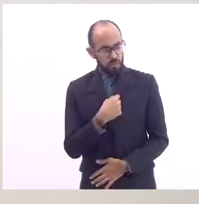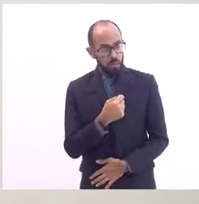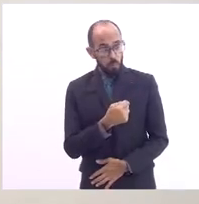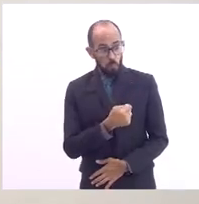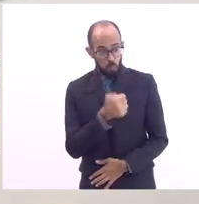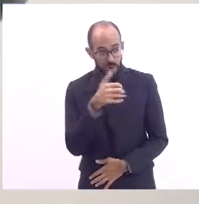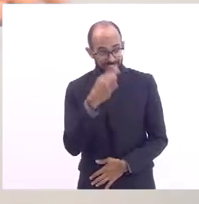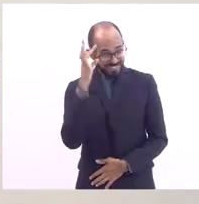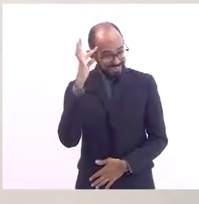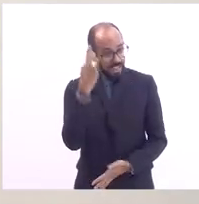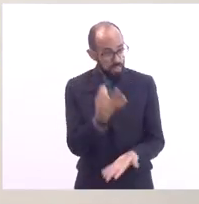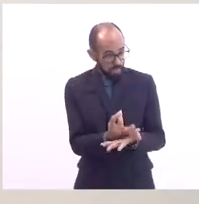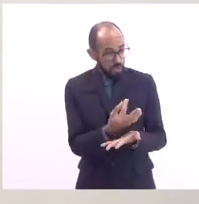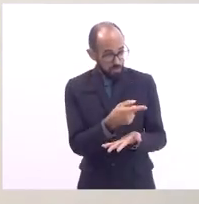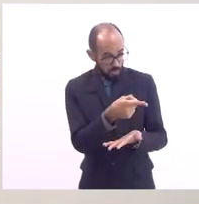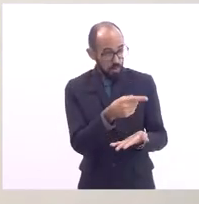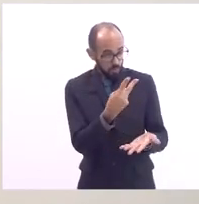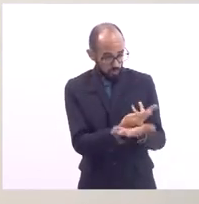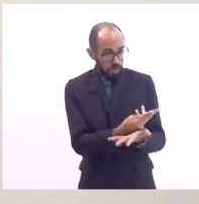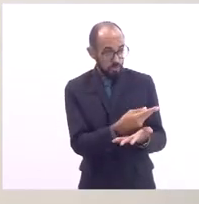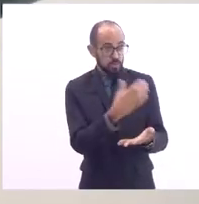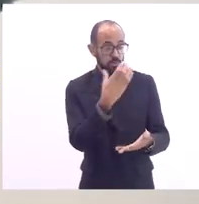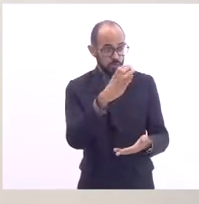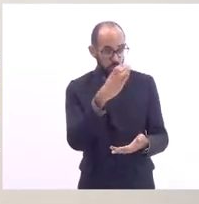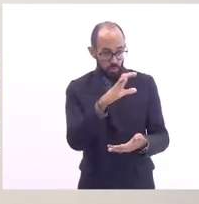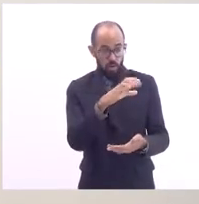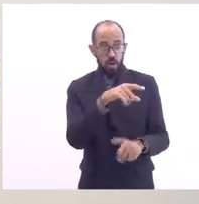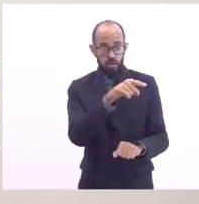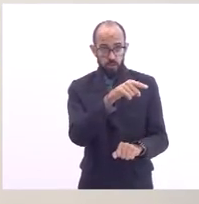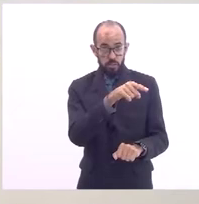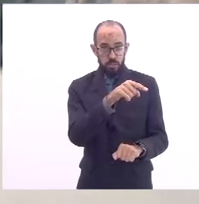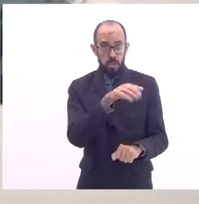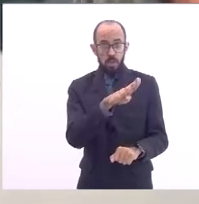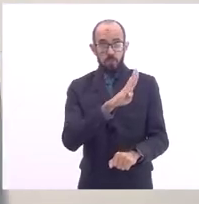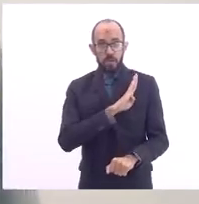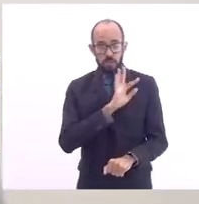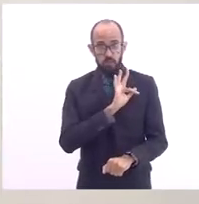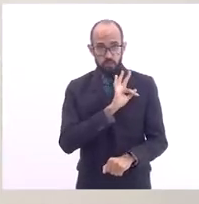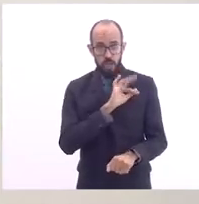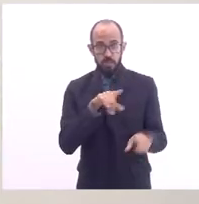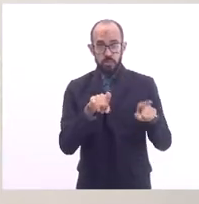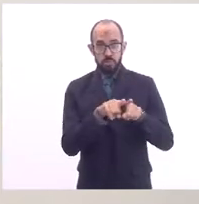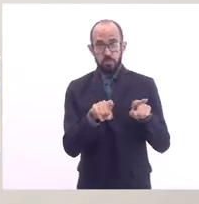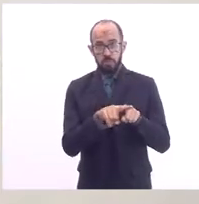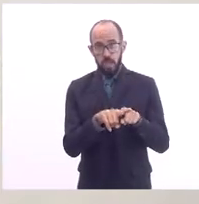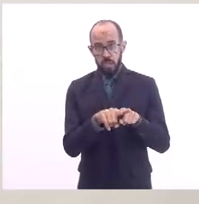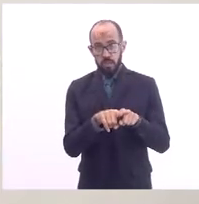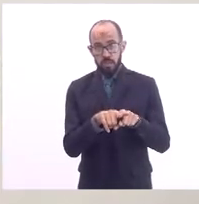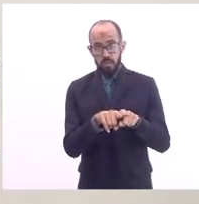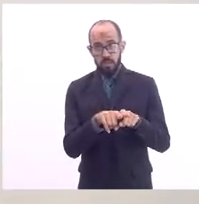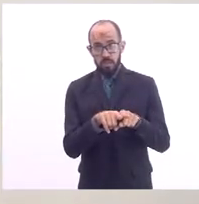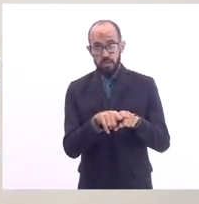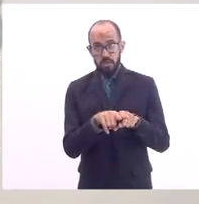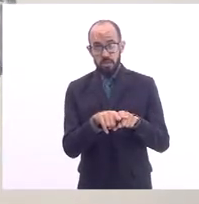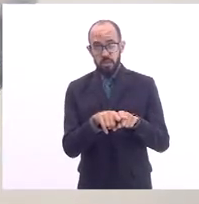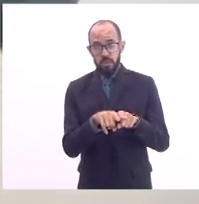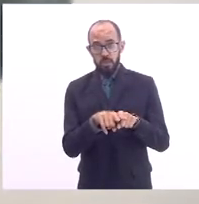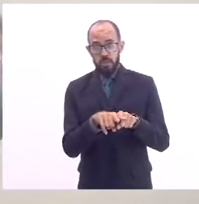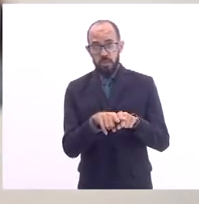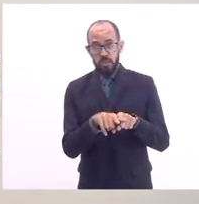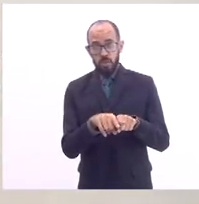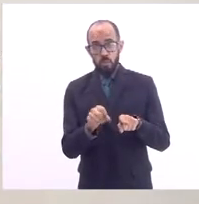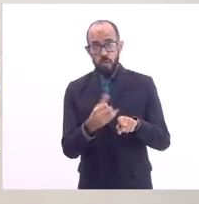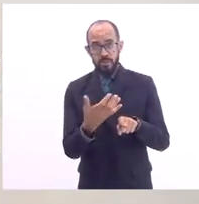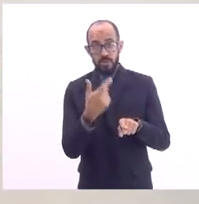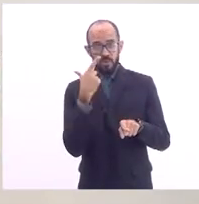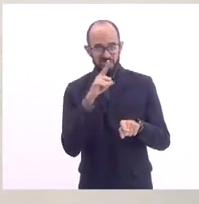acontece em todas as regiões, Niterói, São Gonçalo, a Baixada Fluminense, onde a Enel atende. E aí, gente, quando você